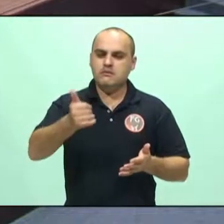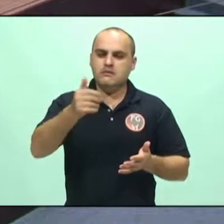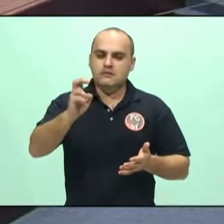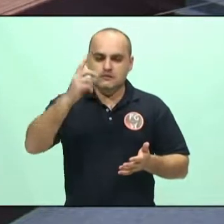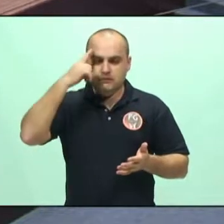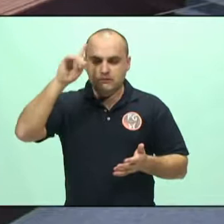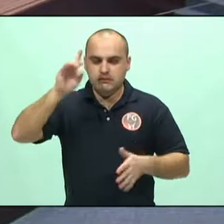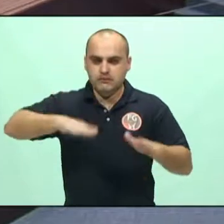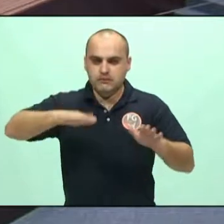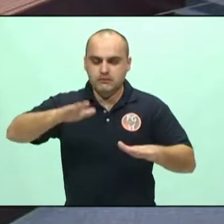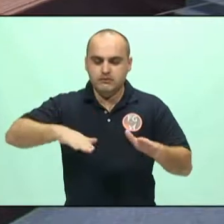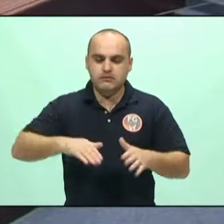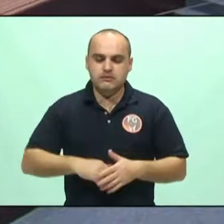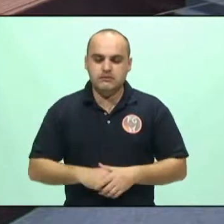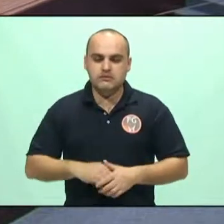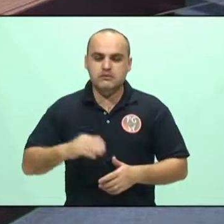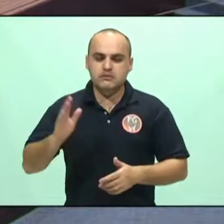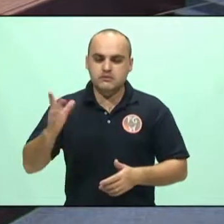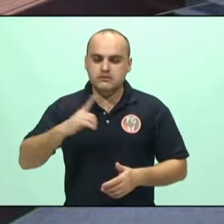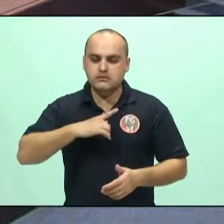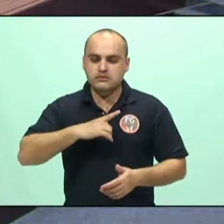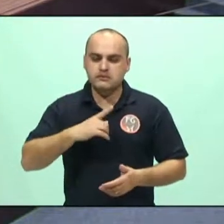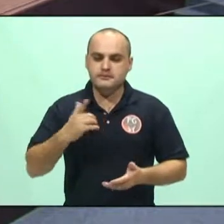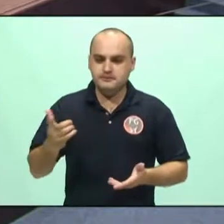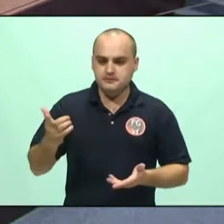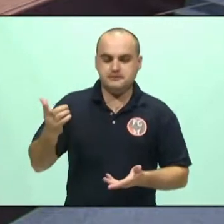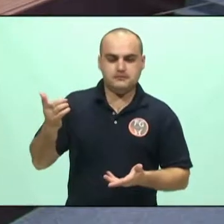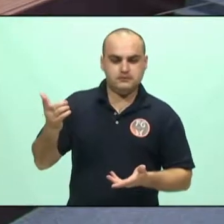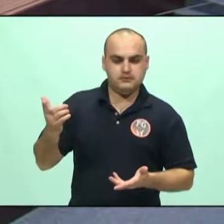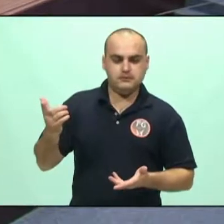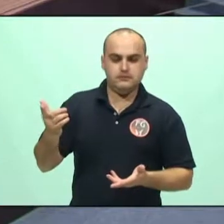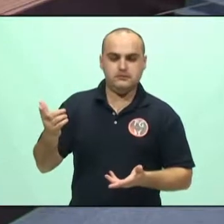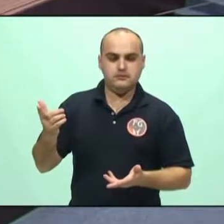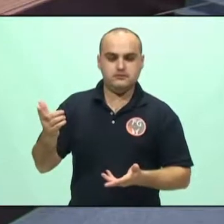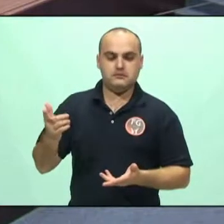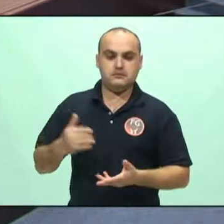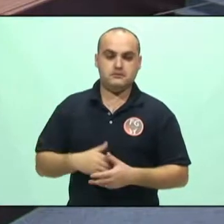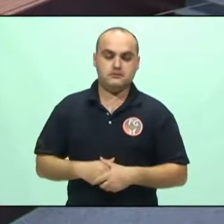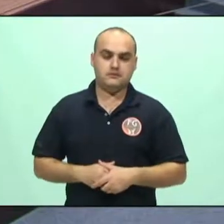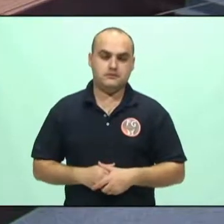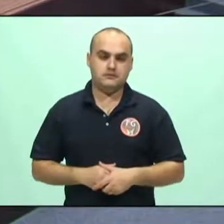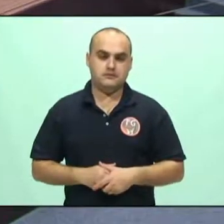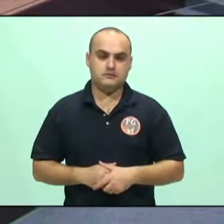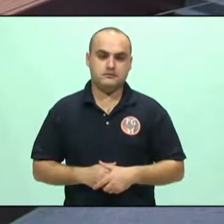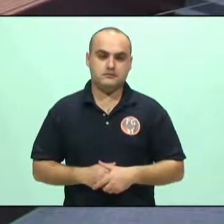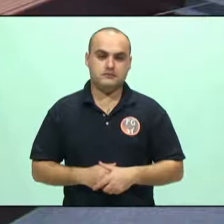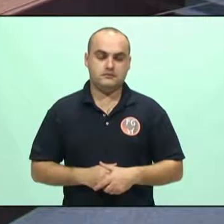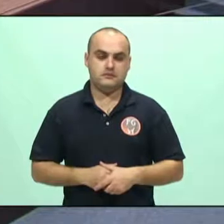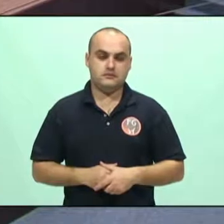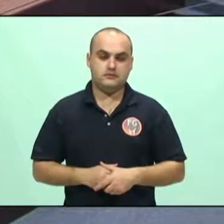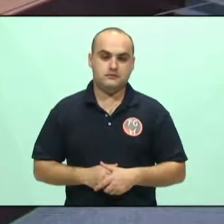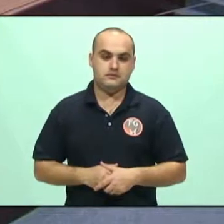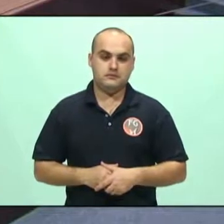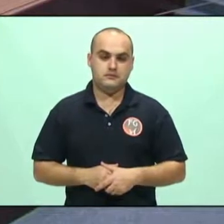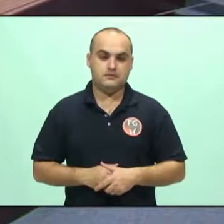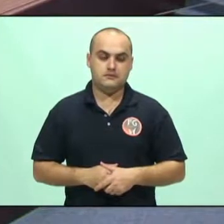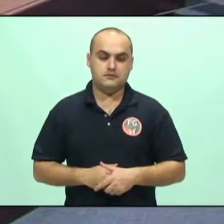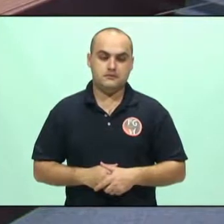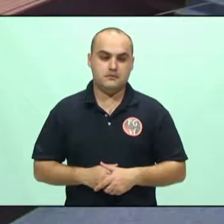dias né tava no auge da poeira e da lama e o pessoal